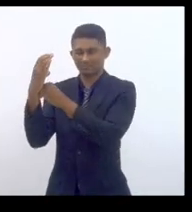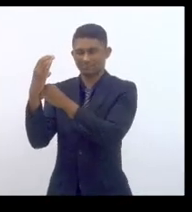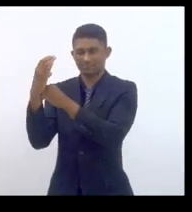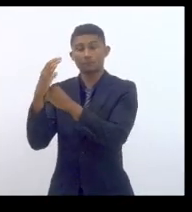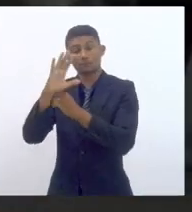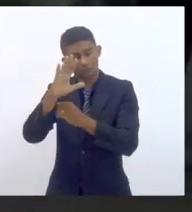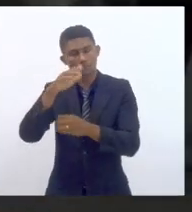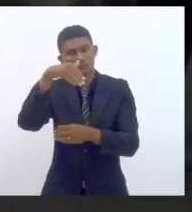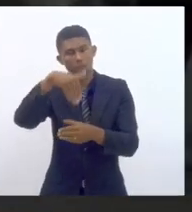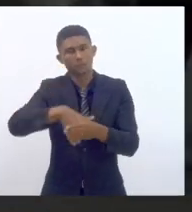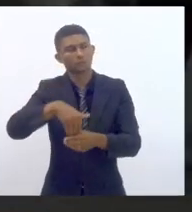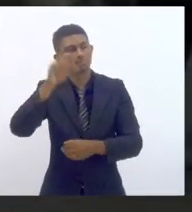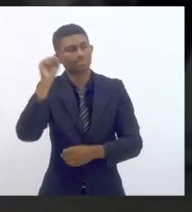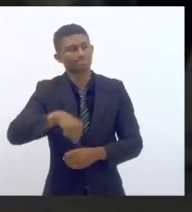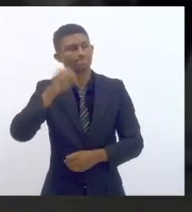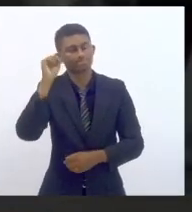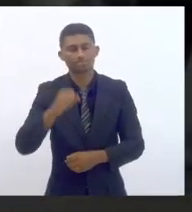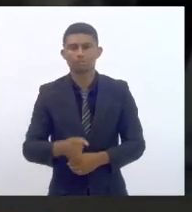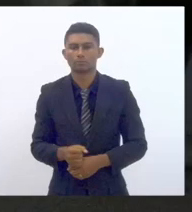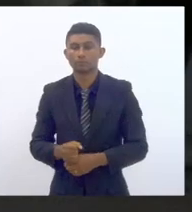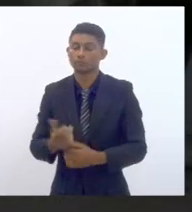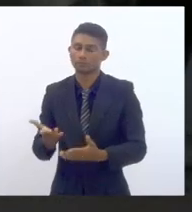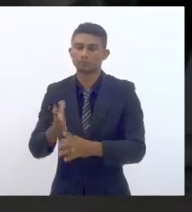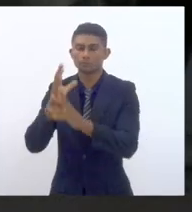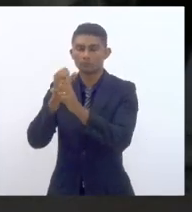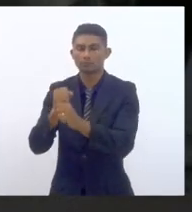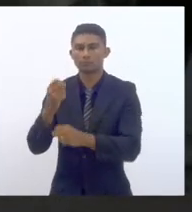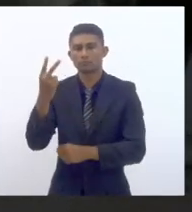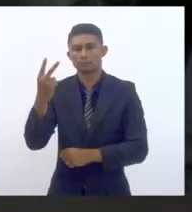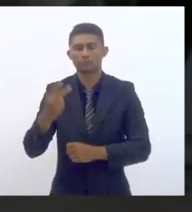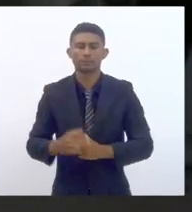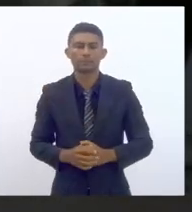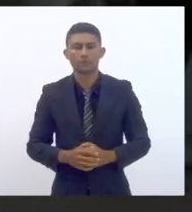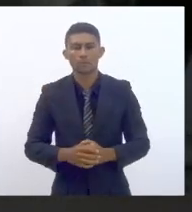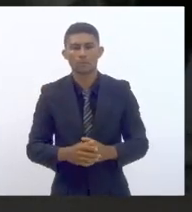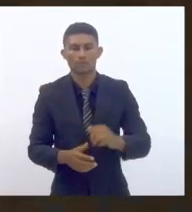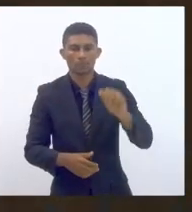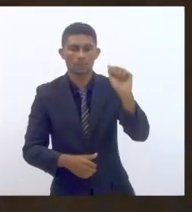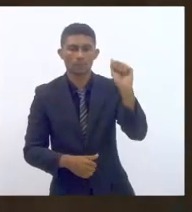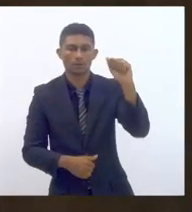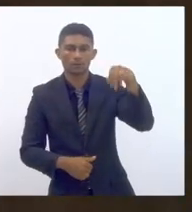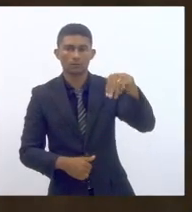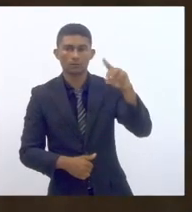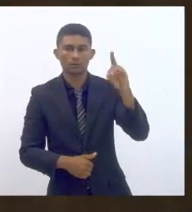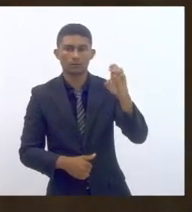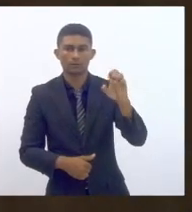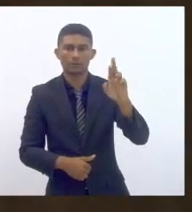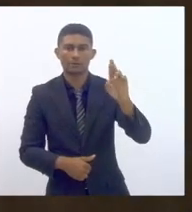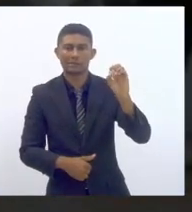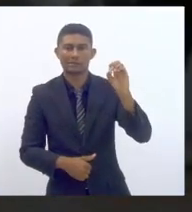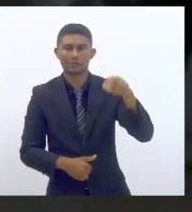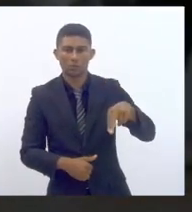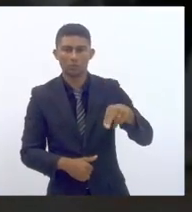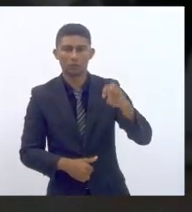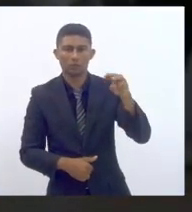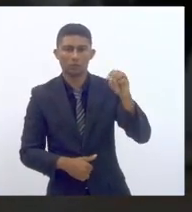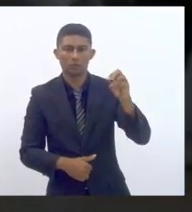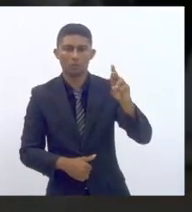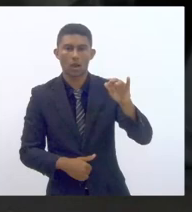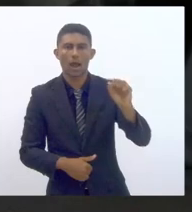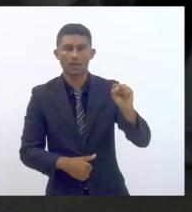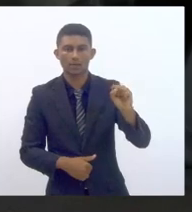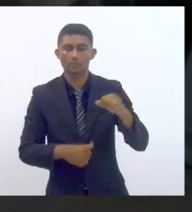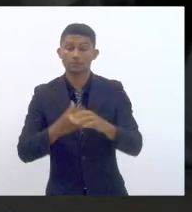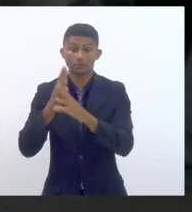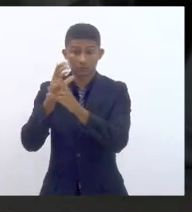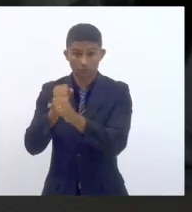imagem. Anderson Alexandre vota sim, 2. Deputado Anderson Moraes. Sim, senhor presidente. Sim, 3. Deputado